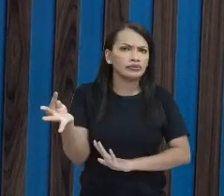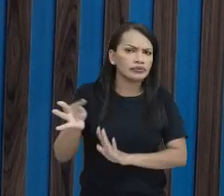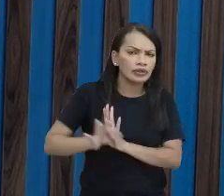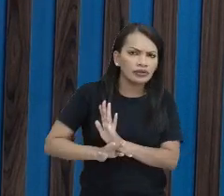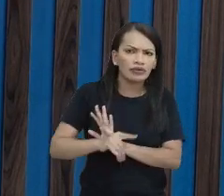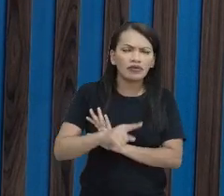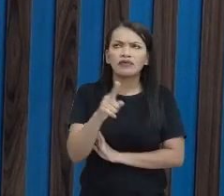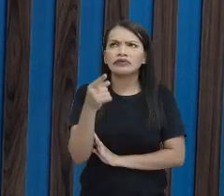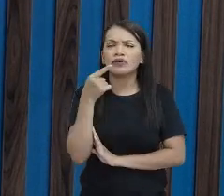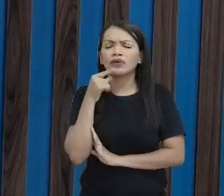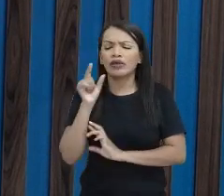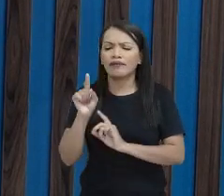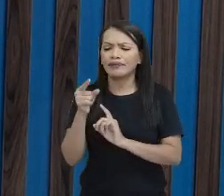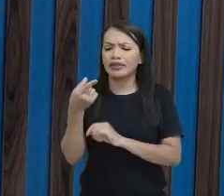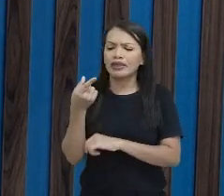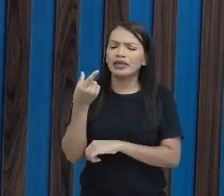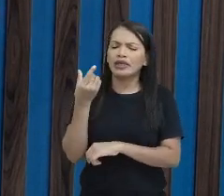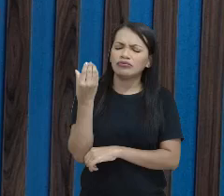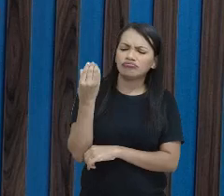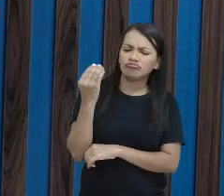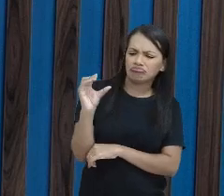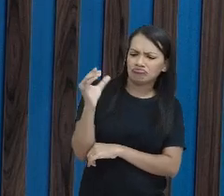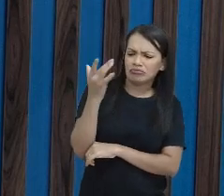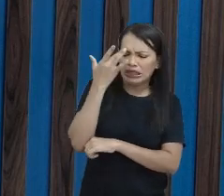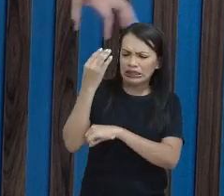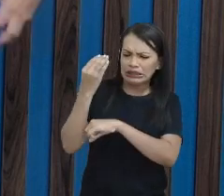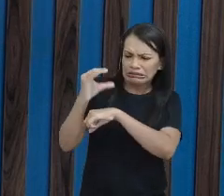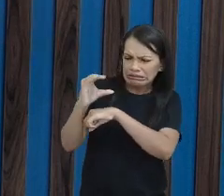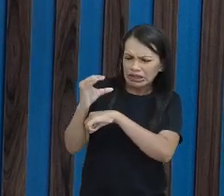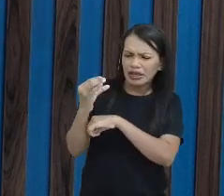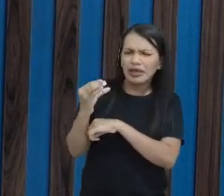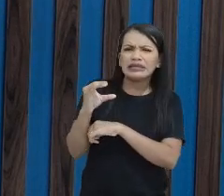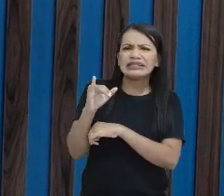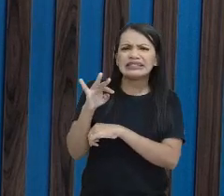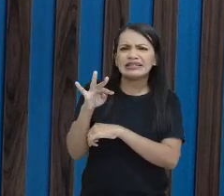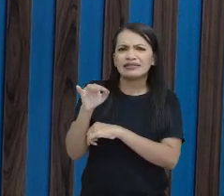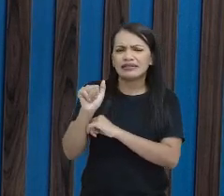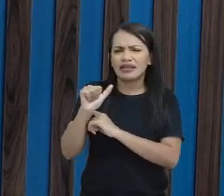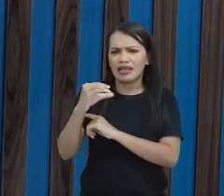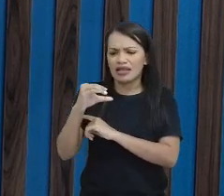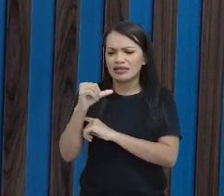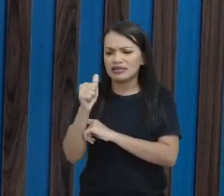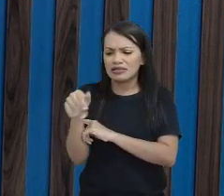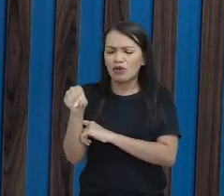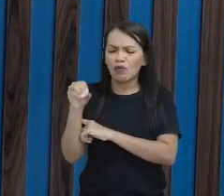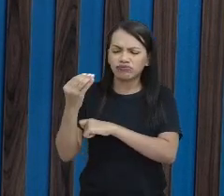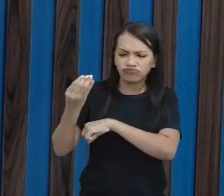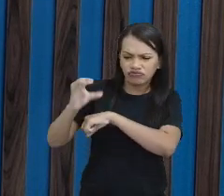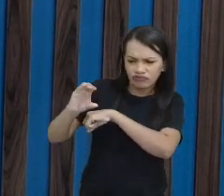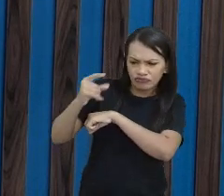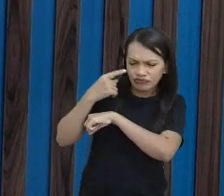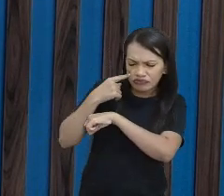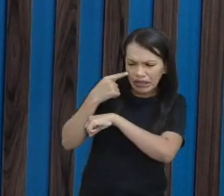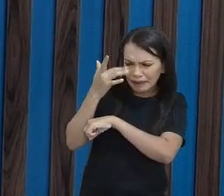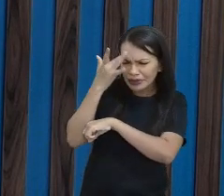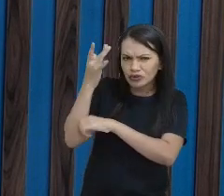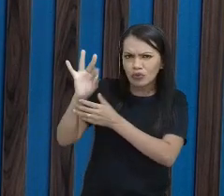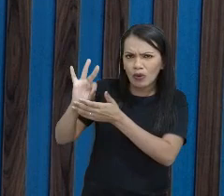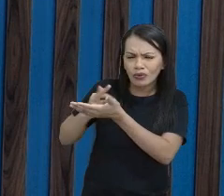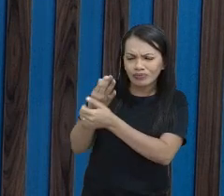alguém no seu texto e você indica ali, você traz um argumento de autoridade, né, para concordar com o